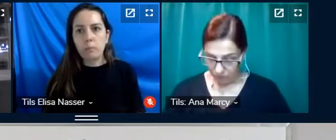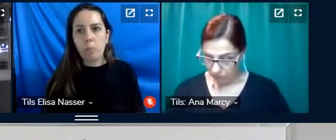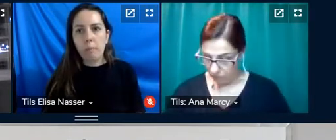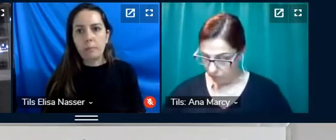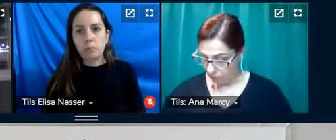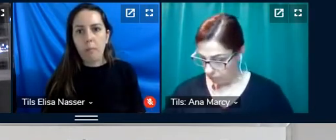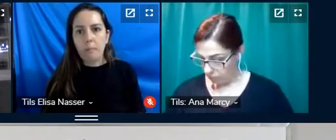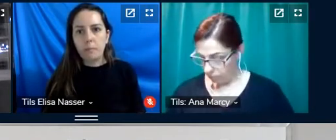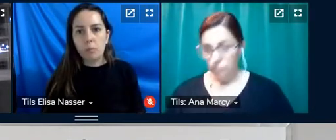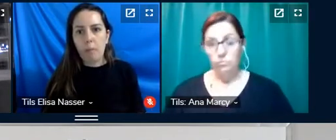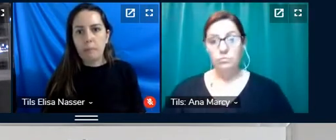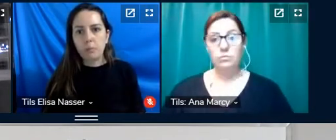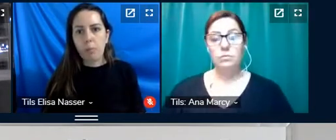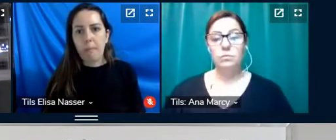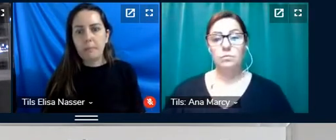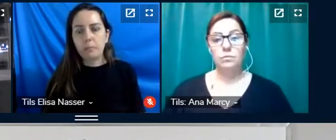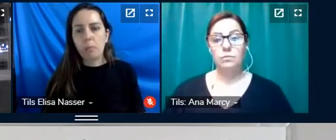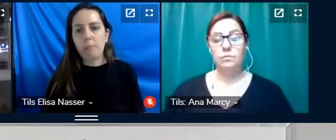Encontre